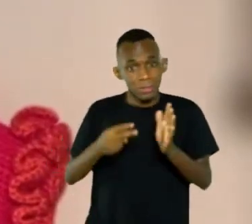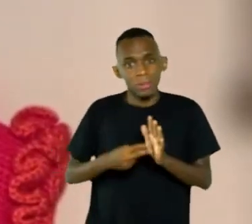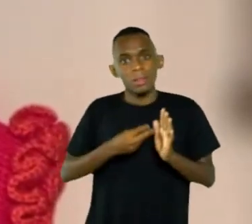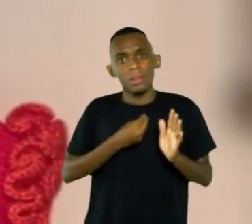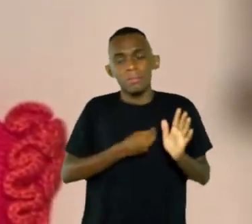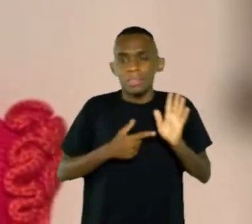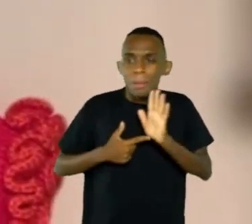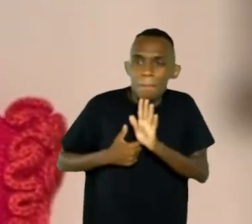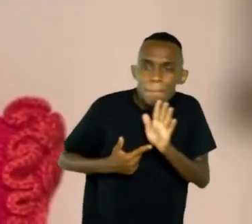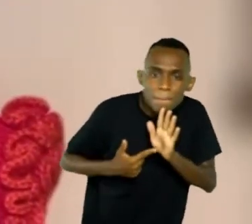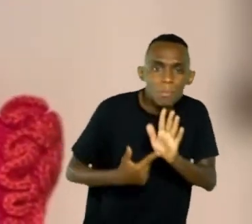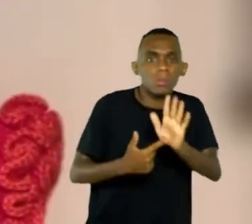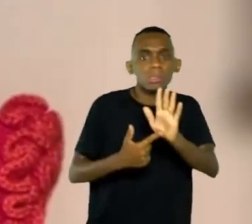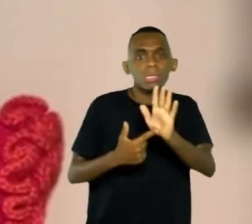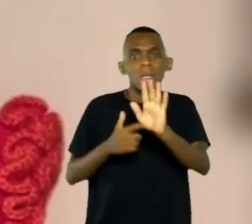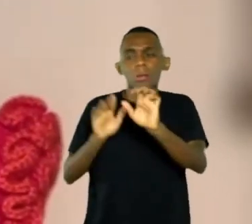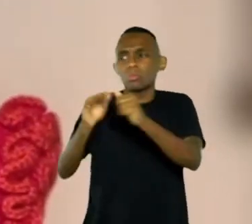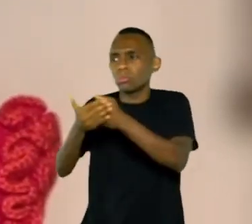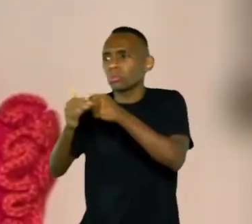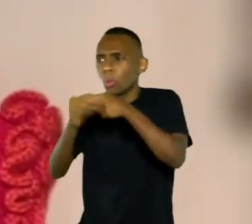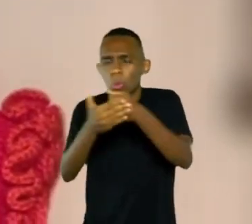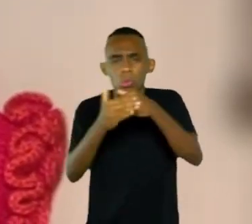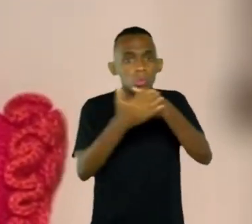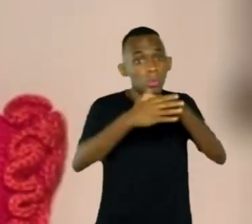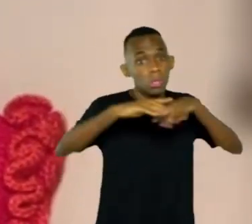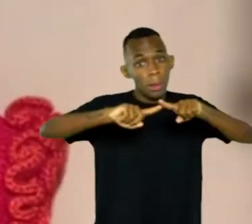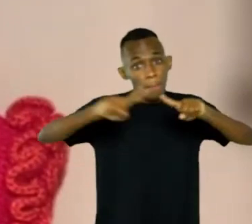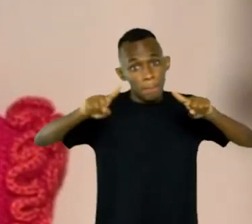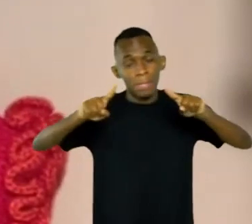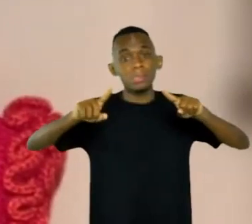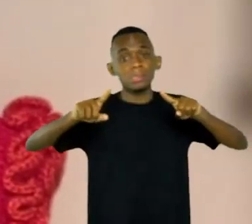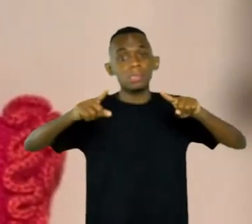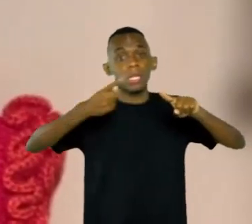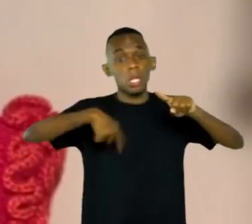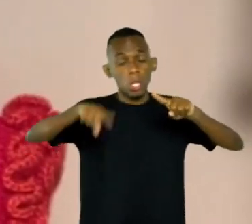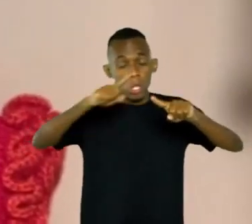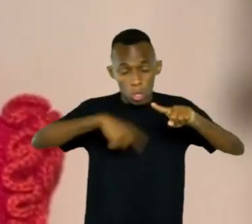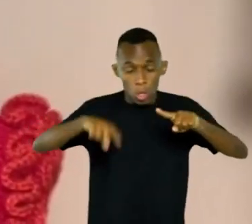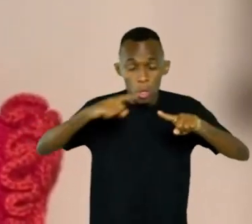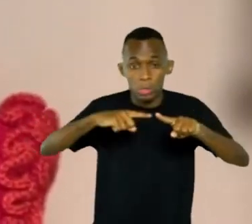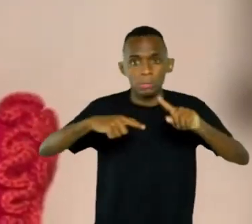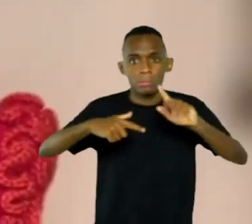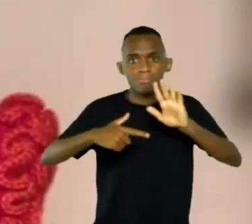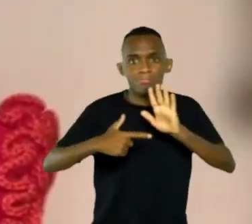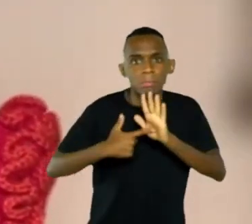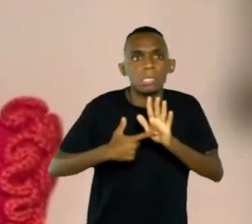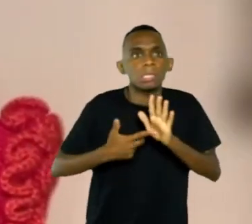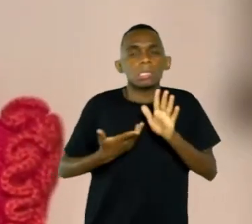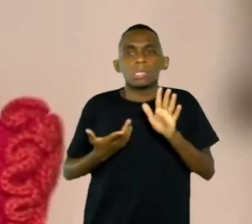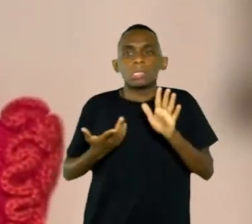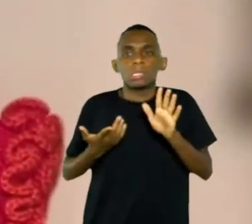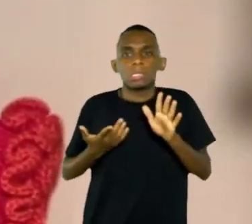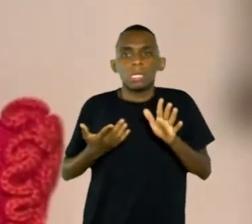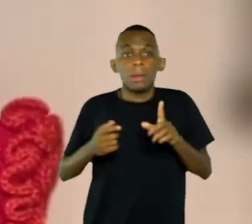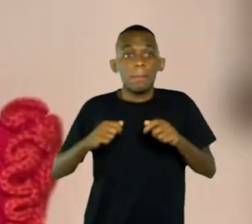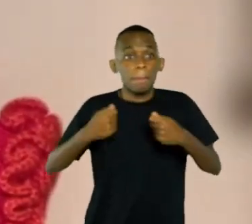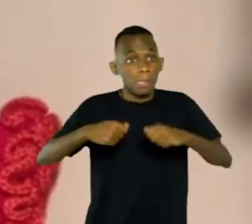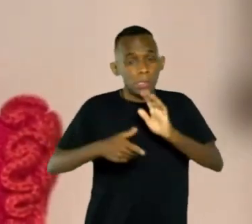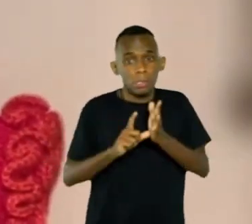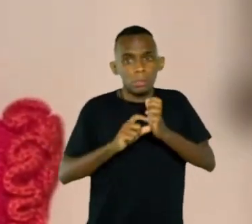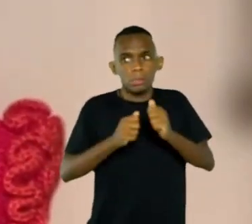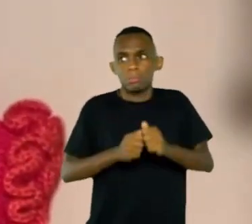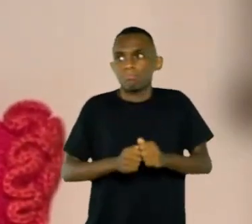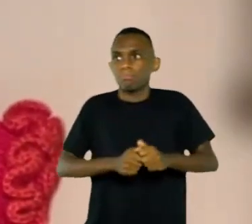jogo do esconde-esconde. No entanto, para ativar o modo distraído, é preciso aprender a ampliar nossos